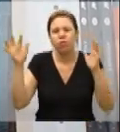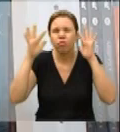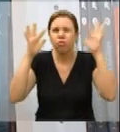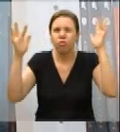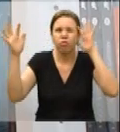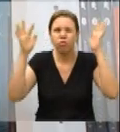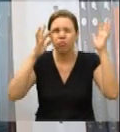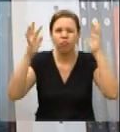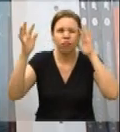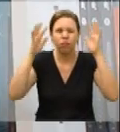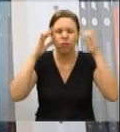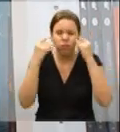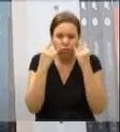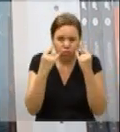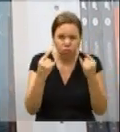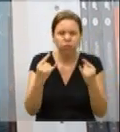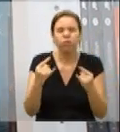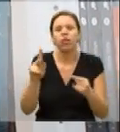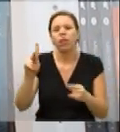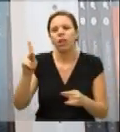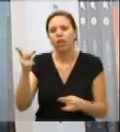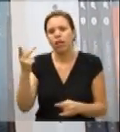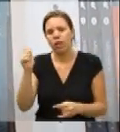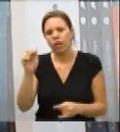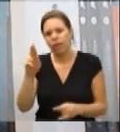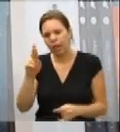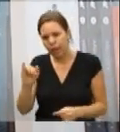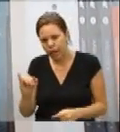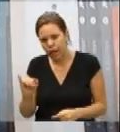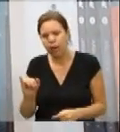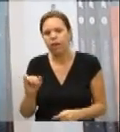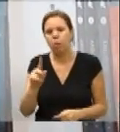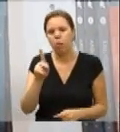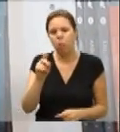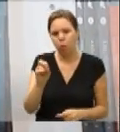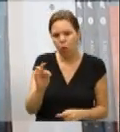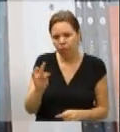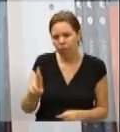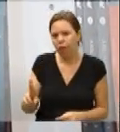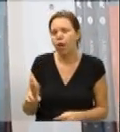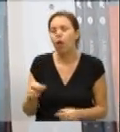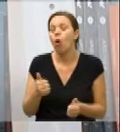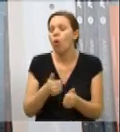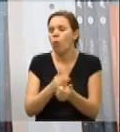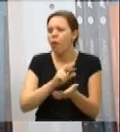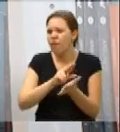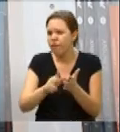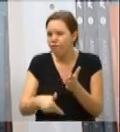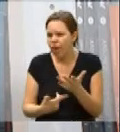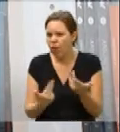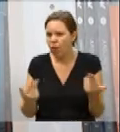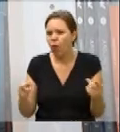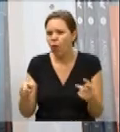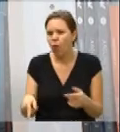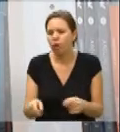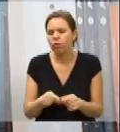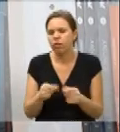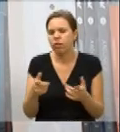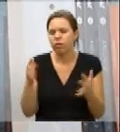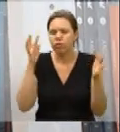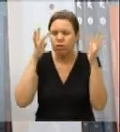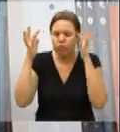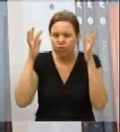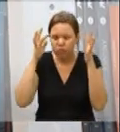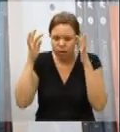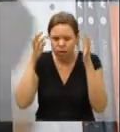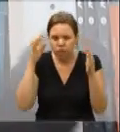quem é amante de Harry Potter ou acompanhou alguma coisa sobre o Neil Gaiman, vai se dar muito bem nesse universo